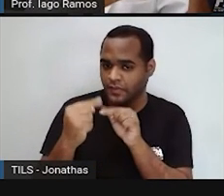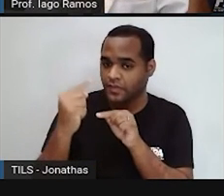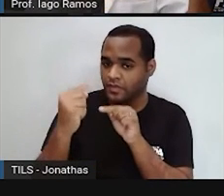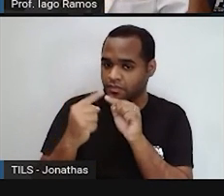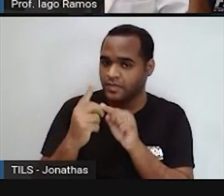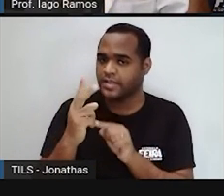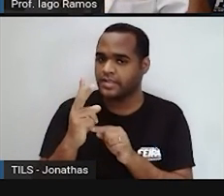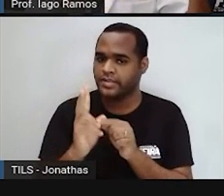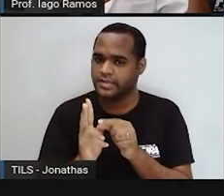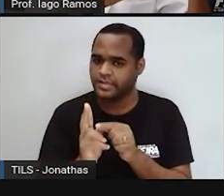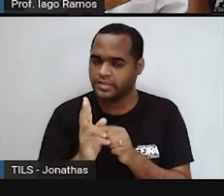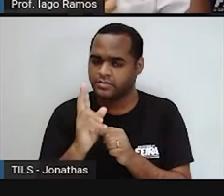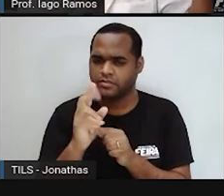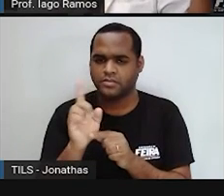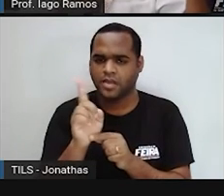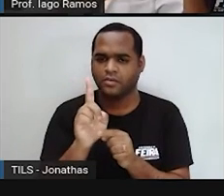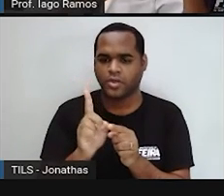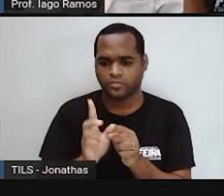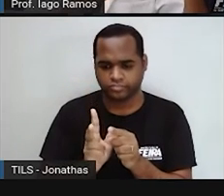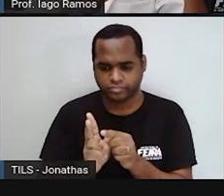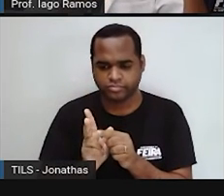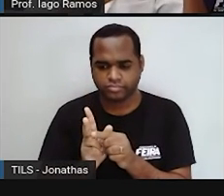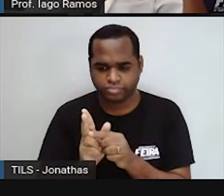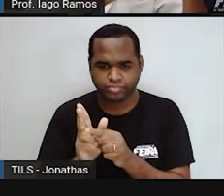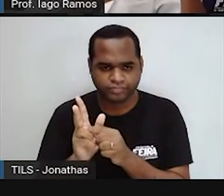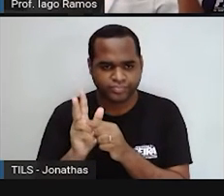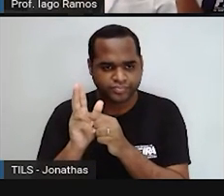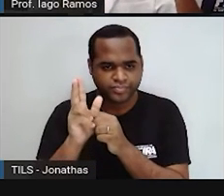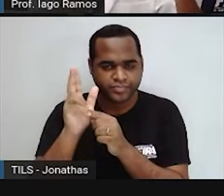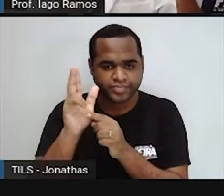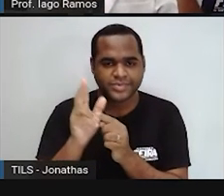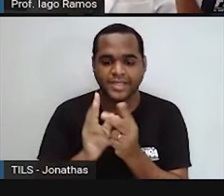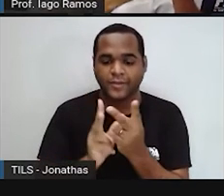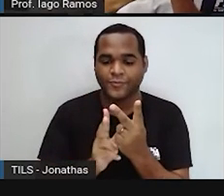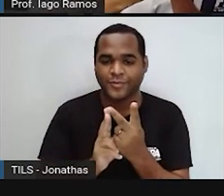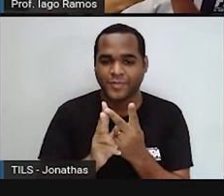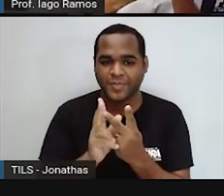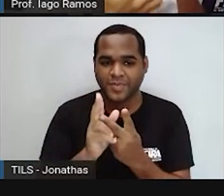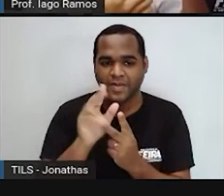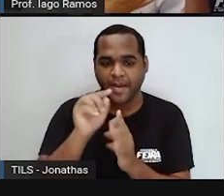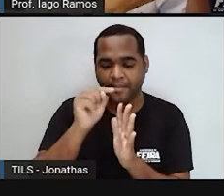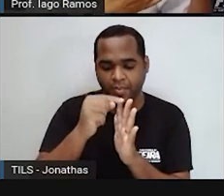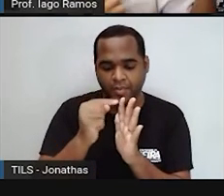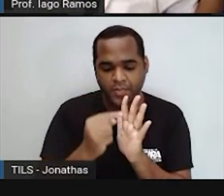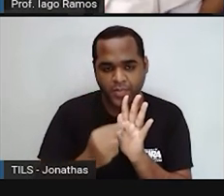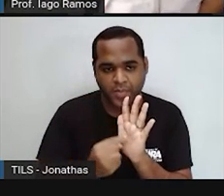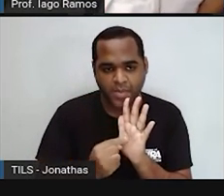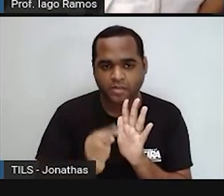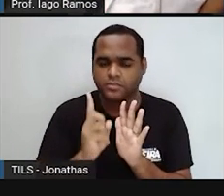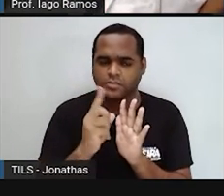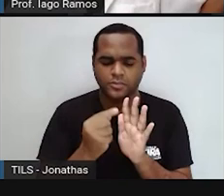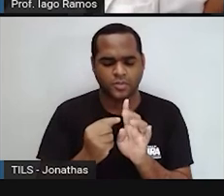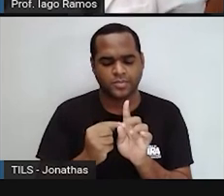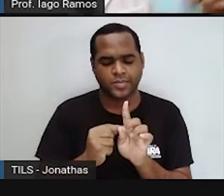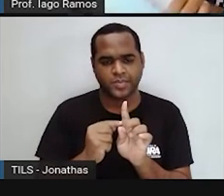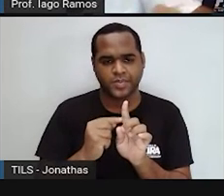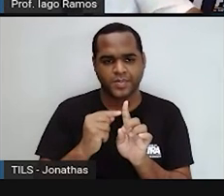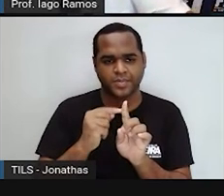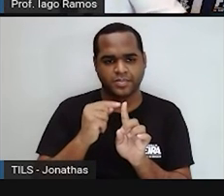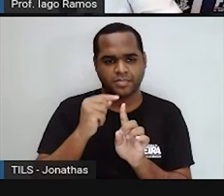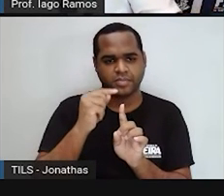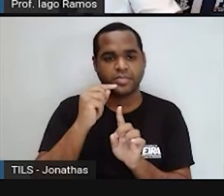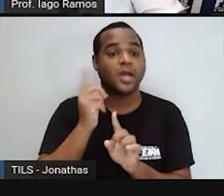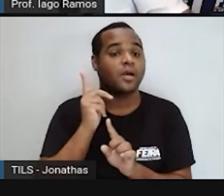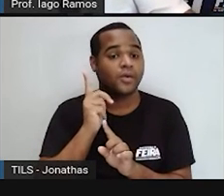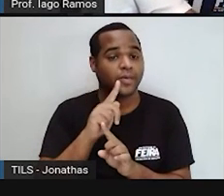recorta a minha tá bom recorta pelo Contorno para não perder a essa sabe as minhas aqui ó porque são elas que vão permitir a gente fazer